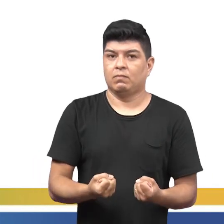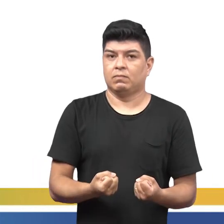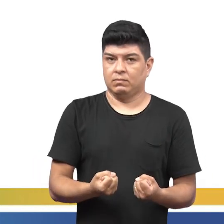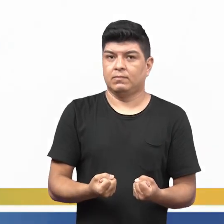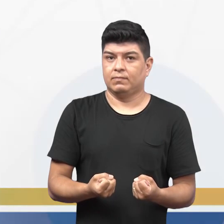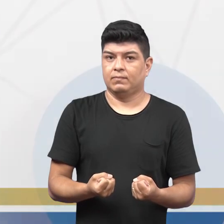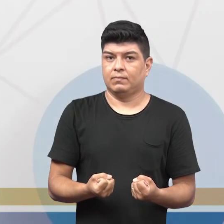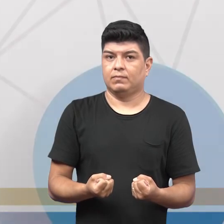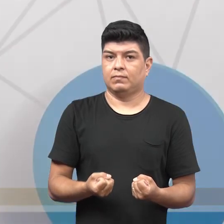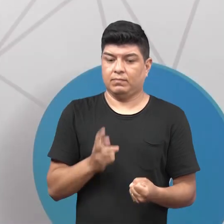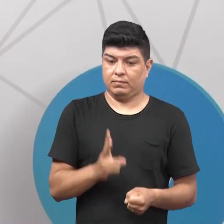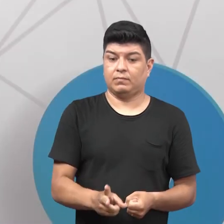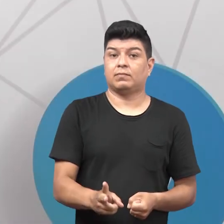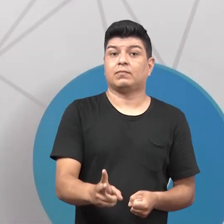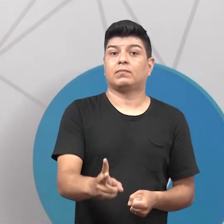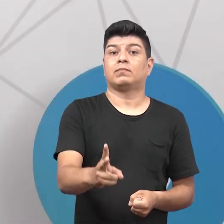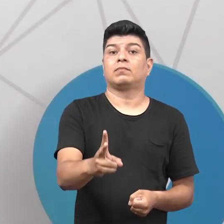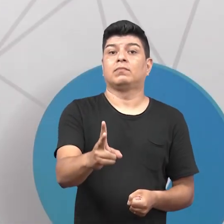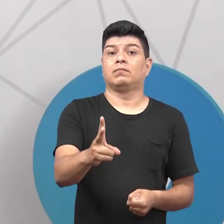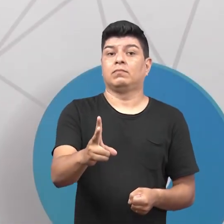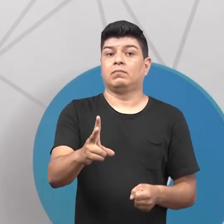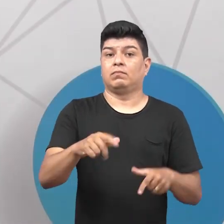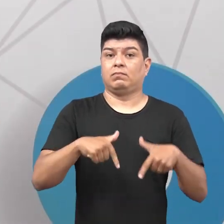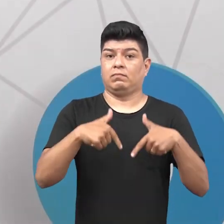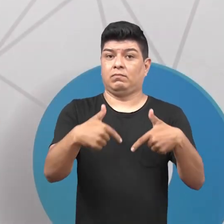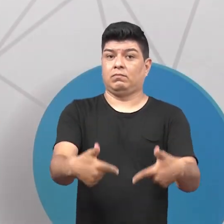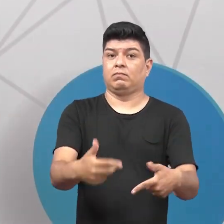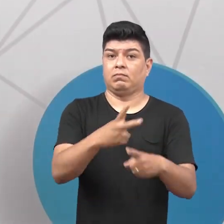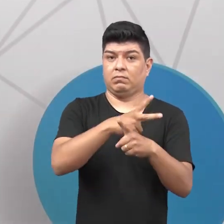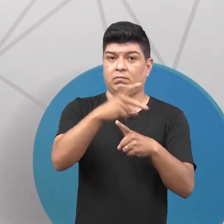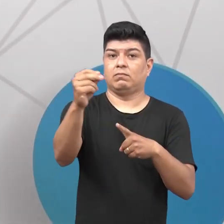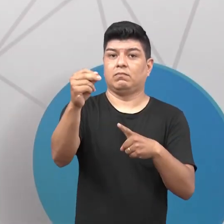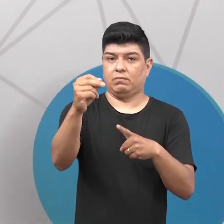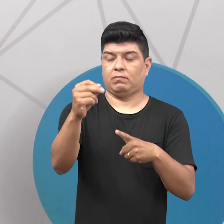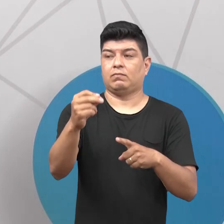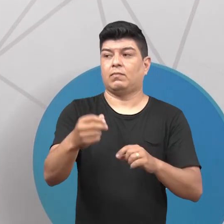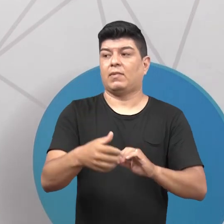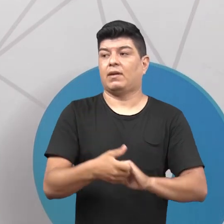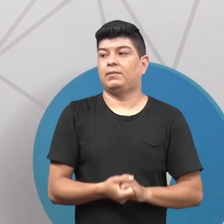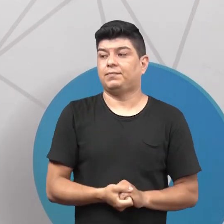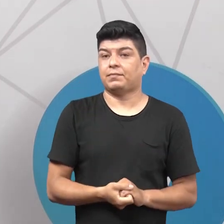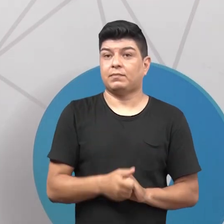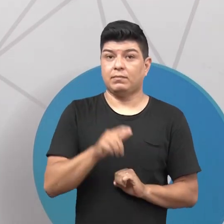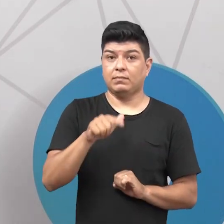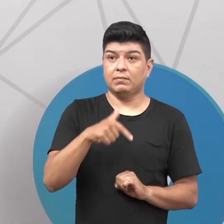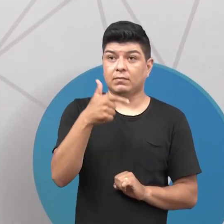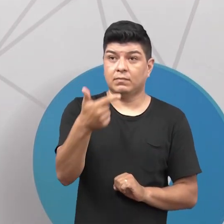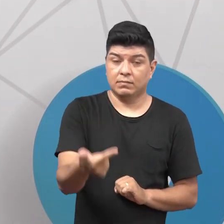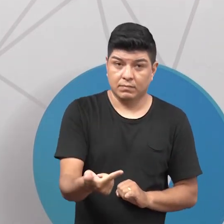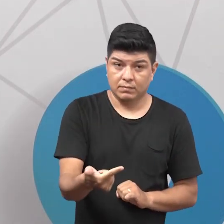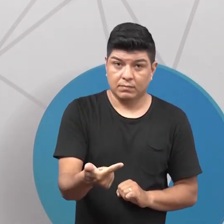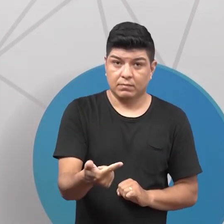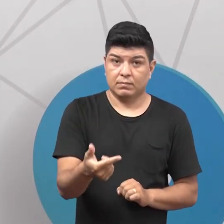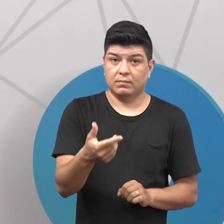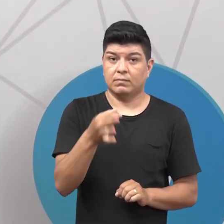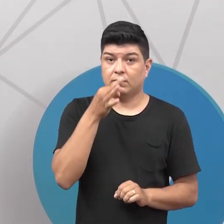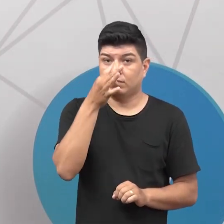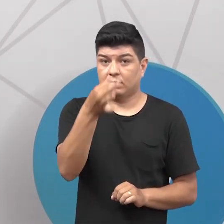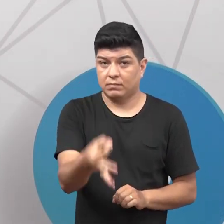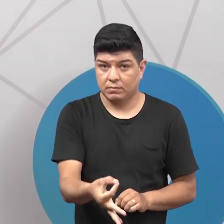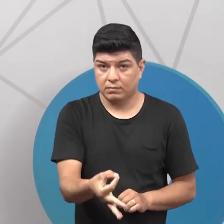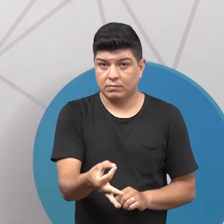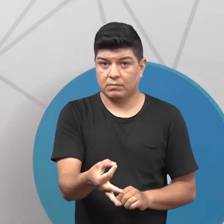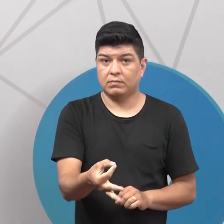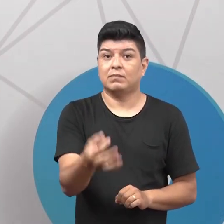força para justamente lutar e vencer a crise. Depois desse meu comentário e dessa